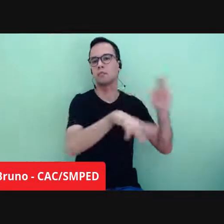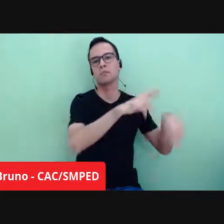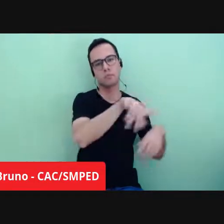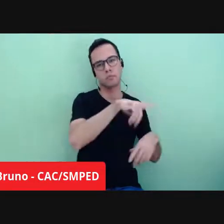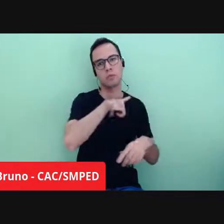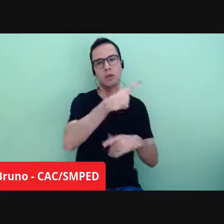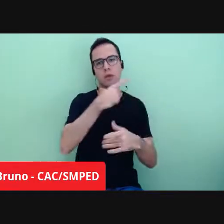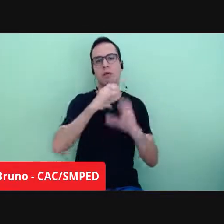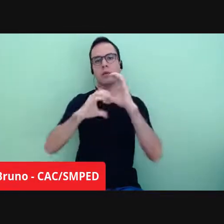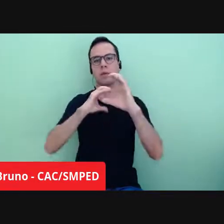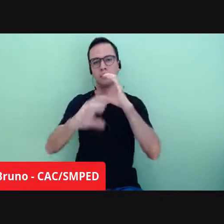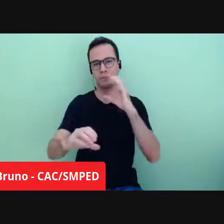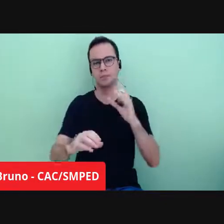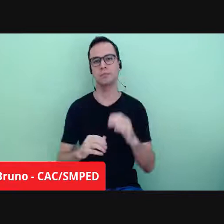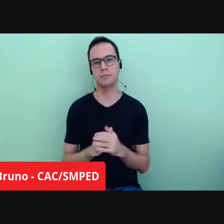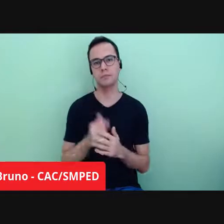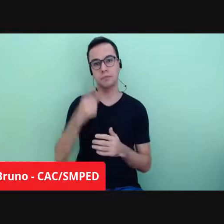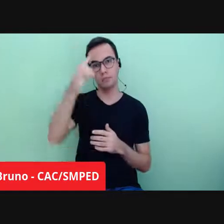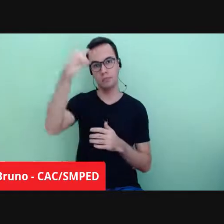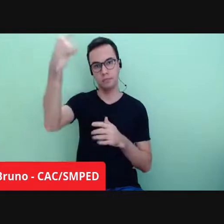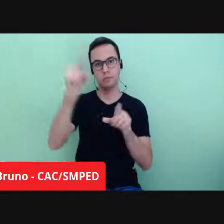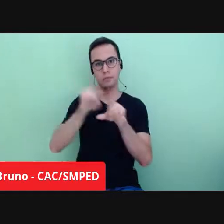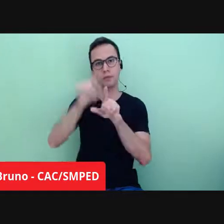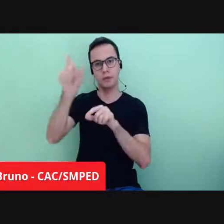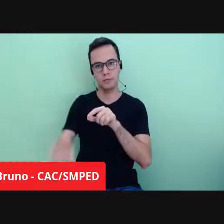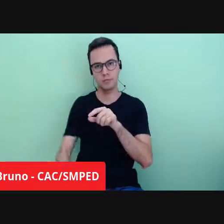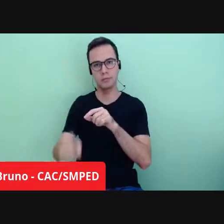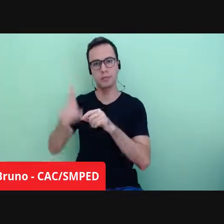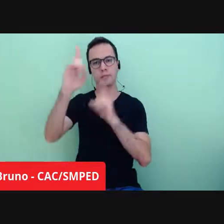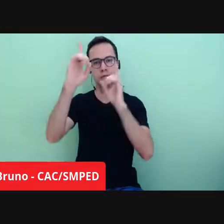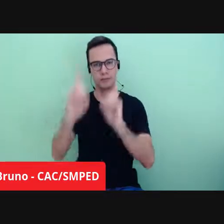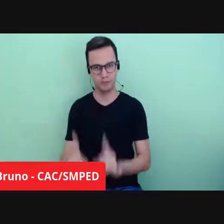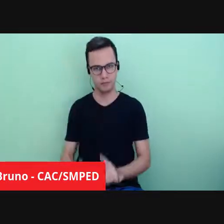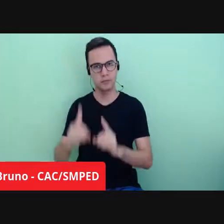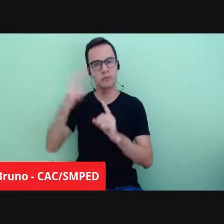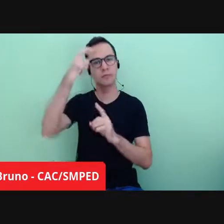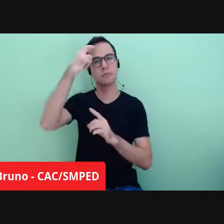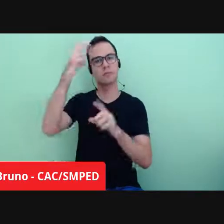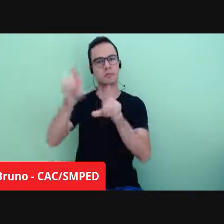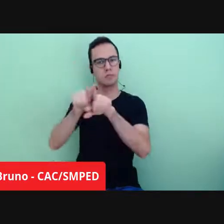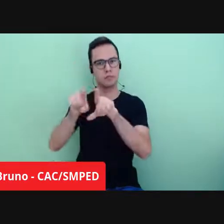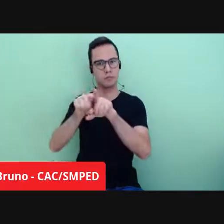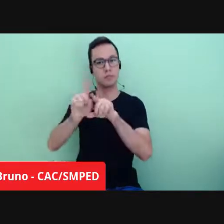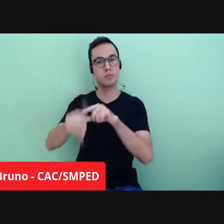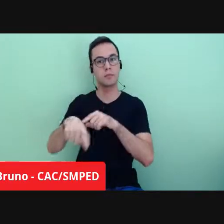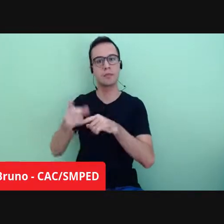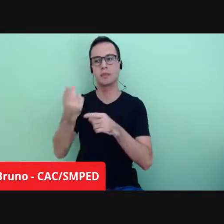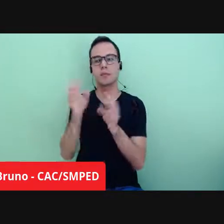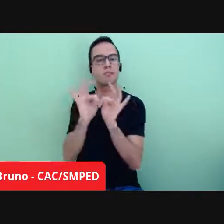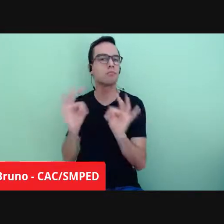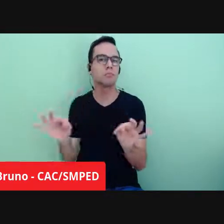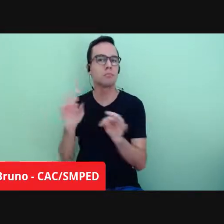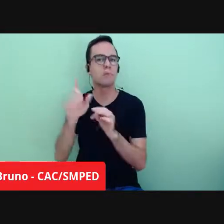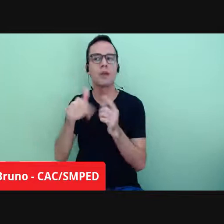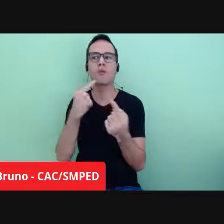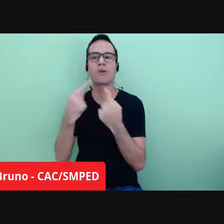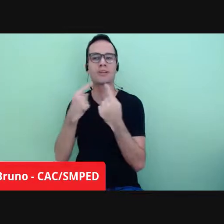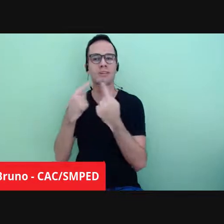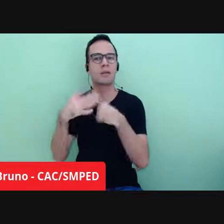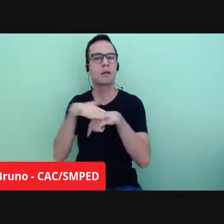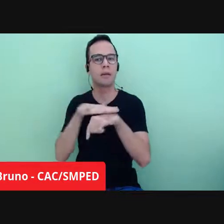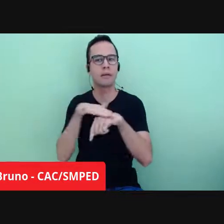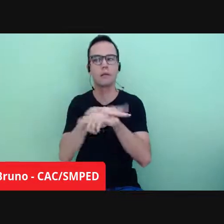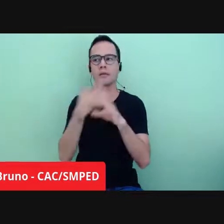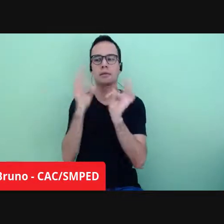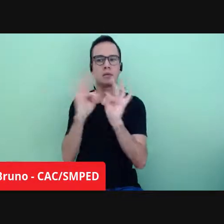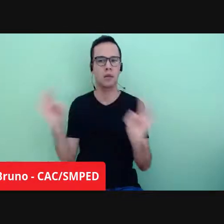de comunicação, né? Lembrar das pessoas com deficiência intelectual. Então, quanto mais simples for a comunicação, quanto